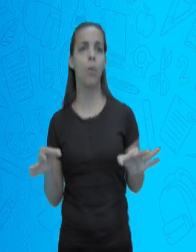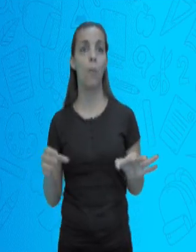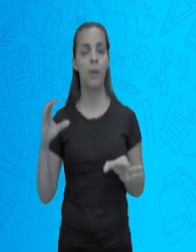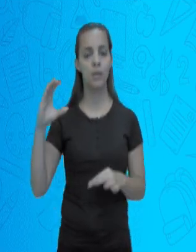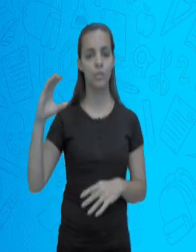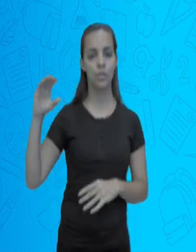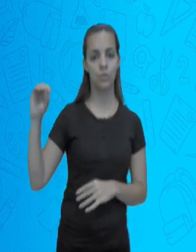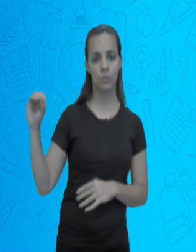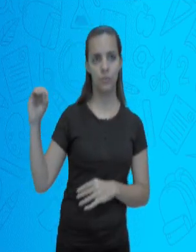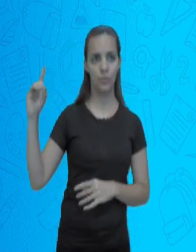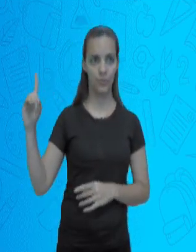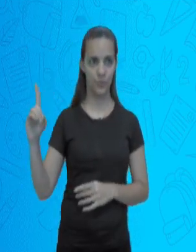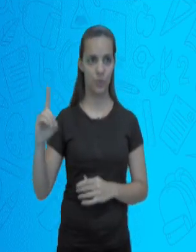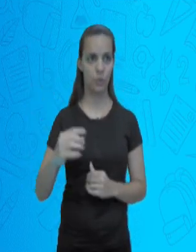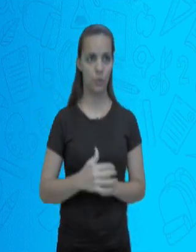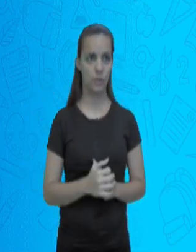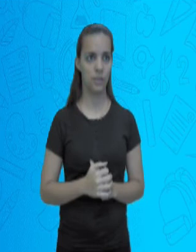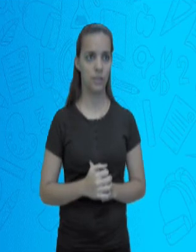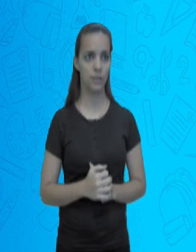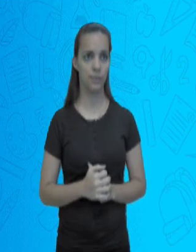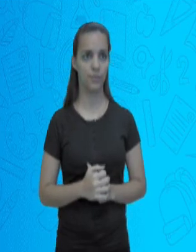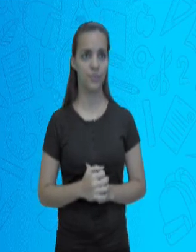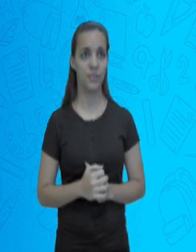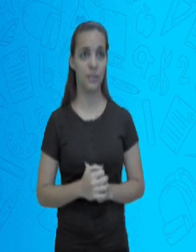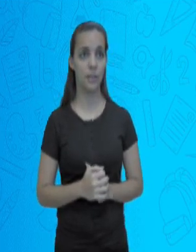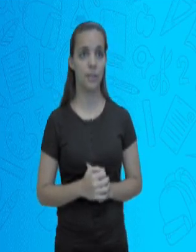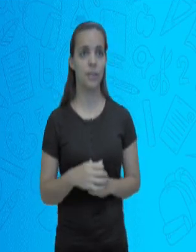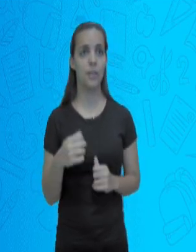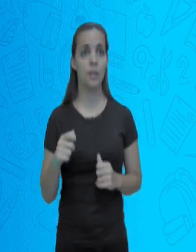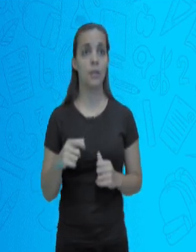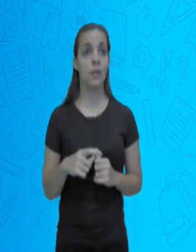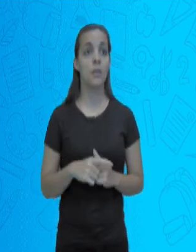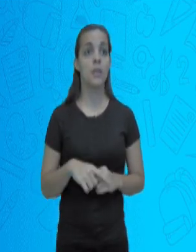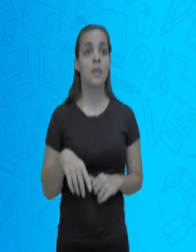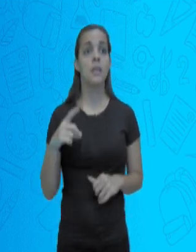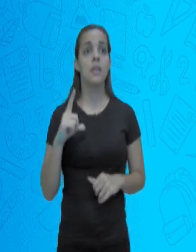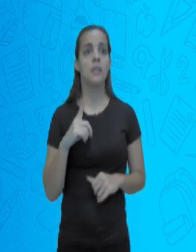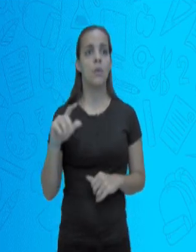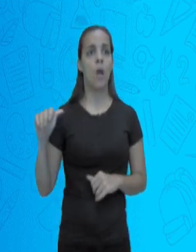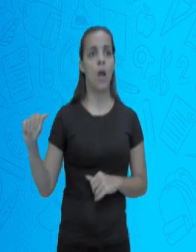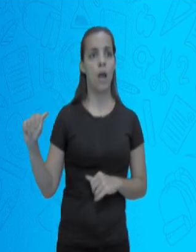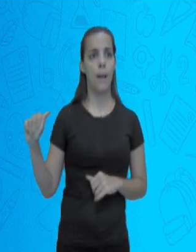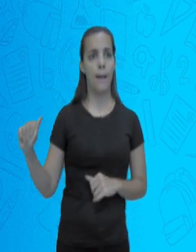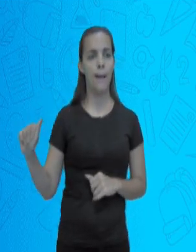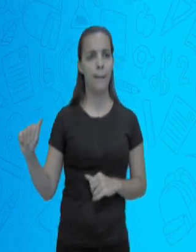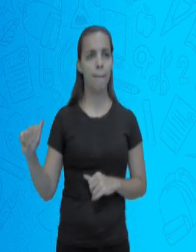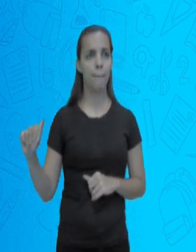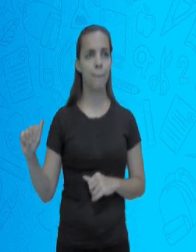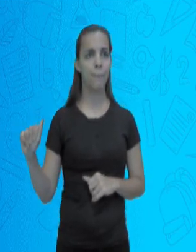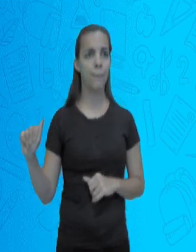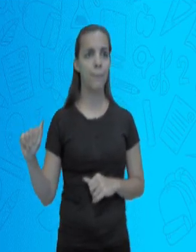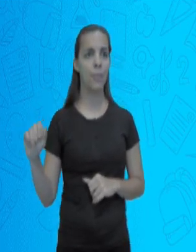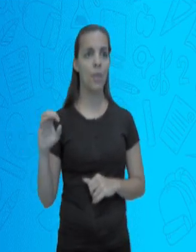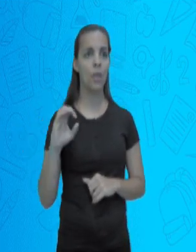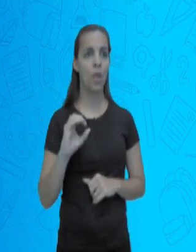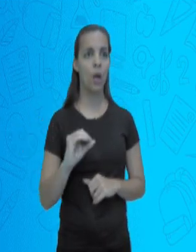lado aqui já foi dada a informação que mede 20 graus, quanto que vai medir o outro lado?